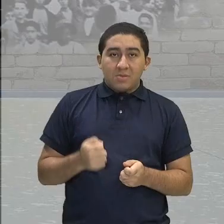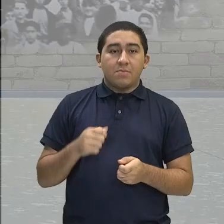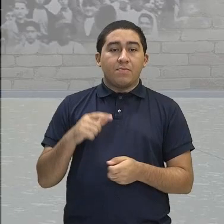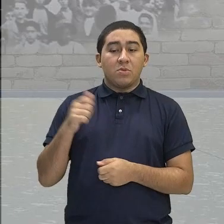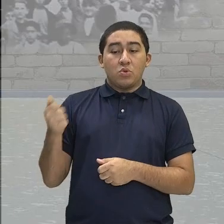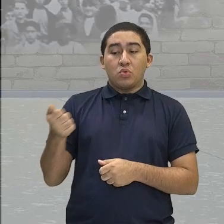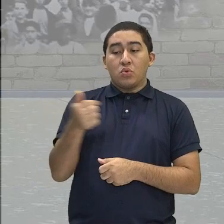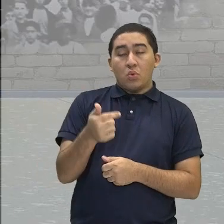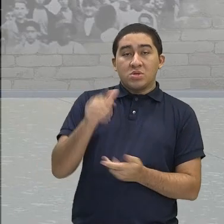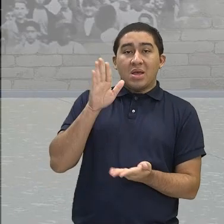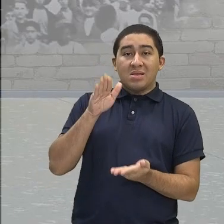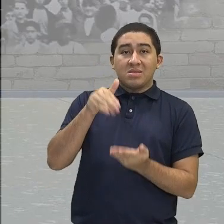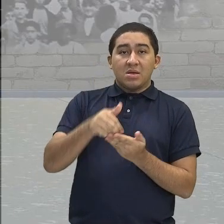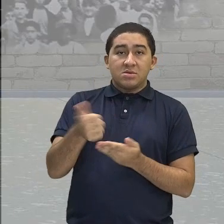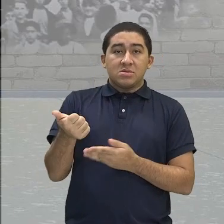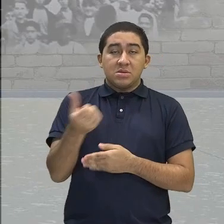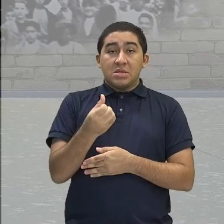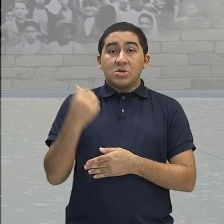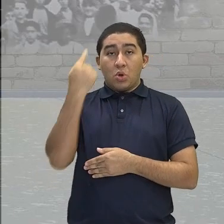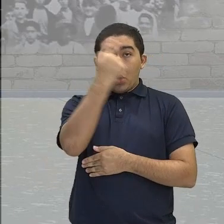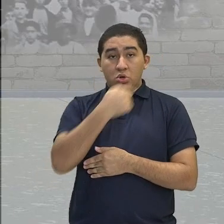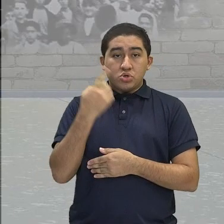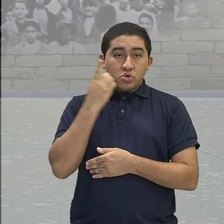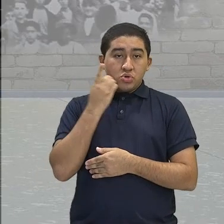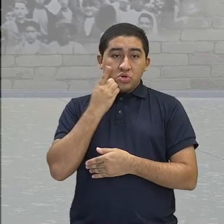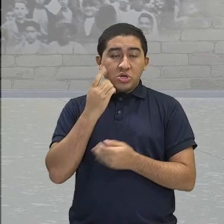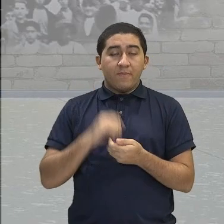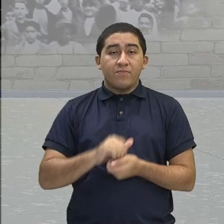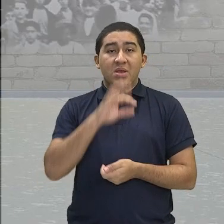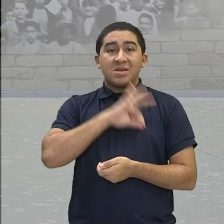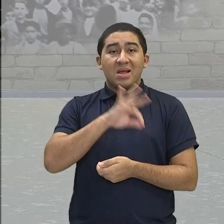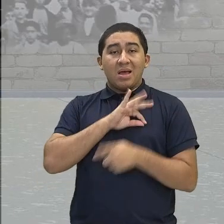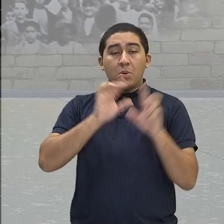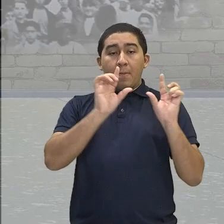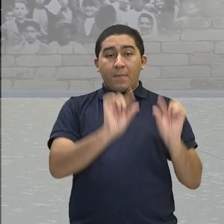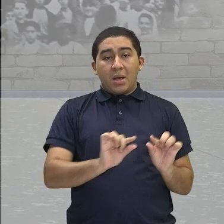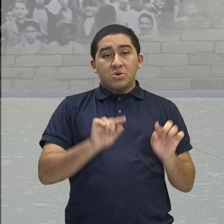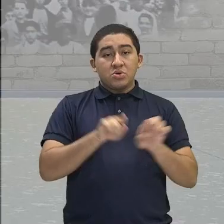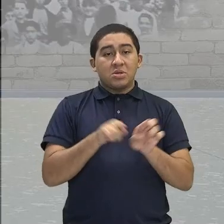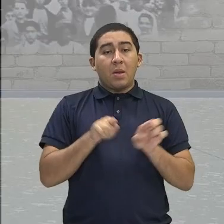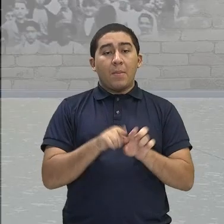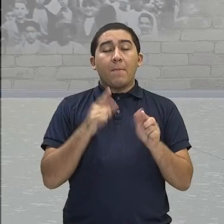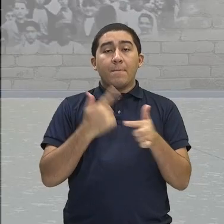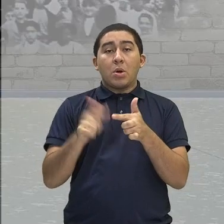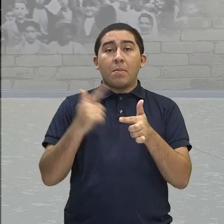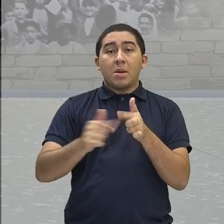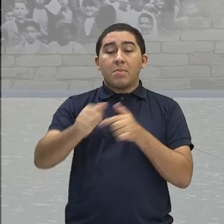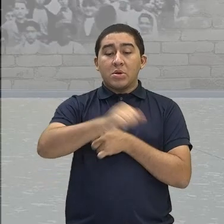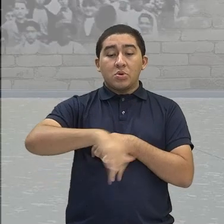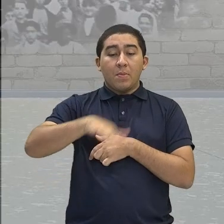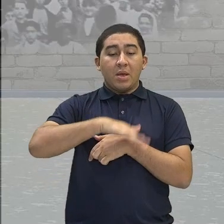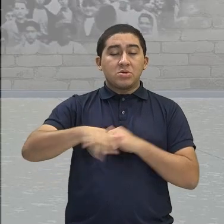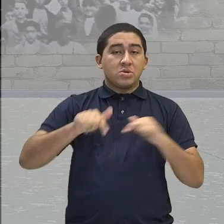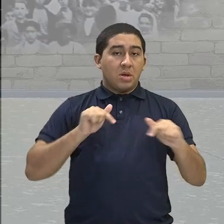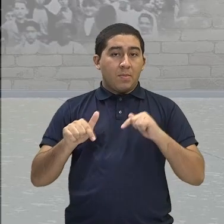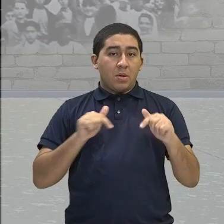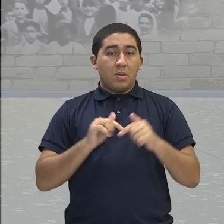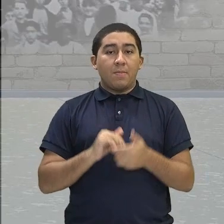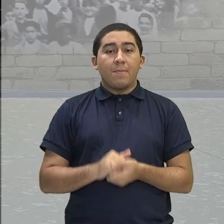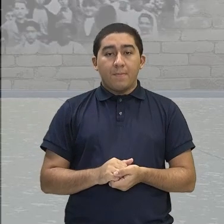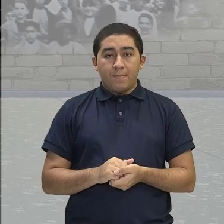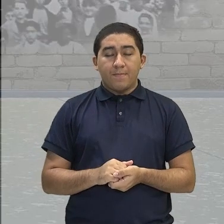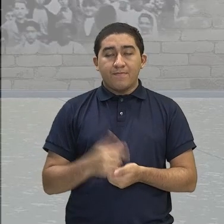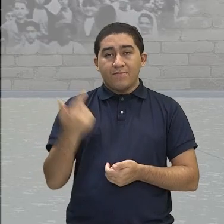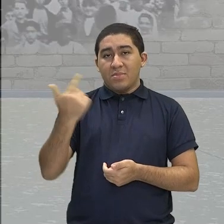a 16 horas diárias, baixos salários e mais condições ambientais fabris. O que isso quer dizer?